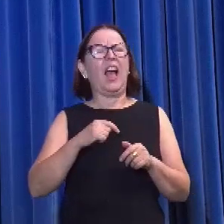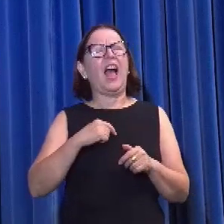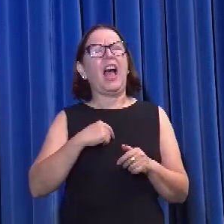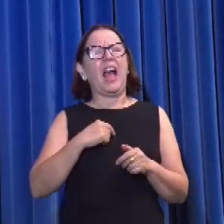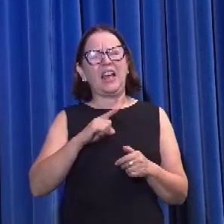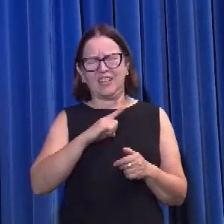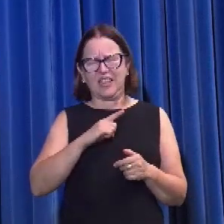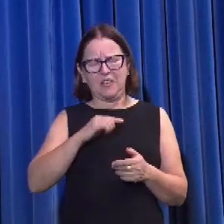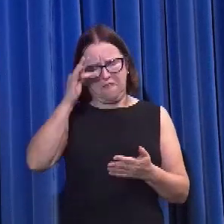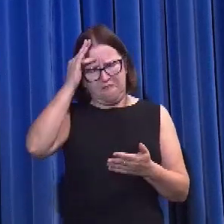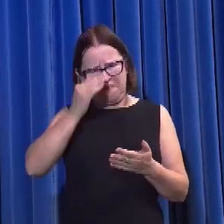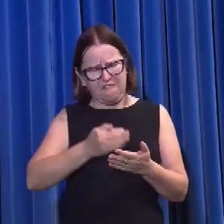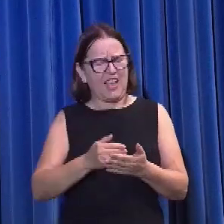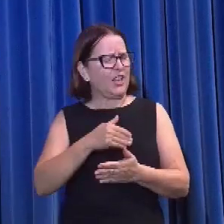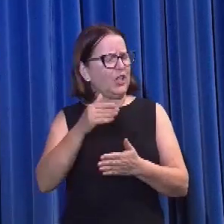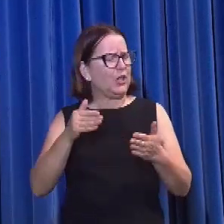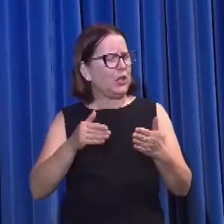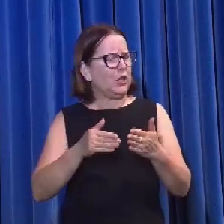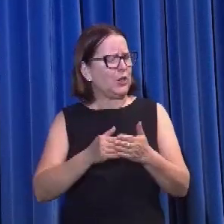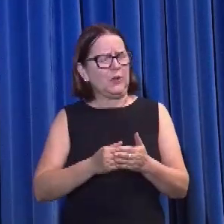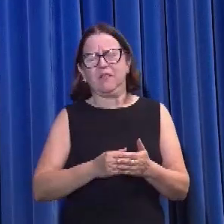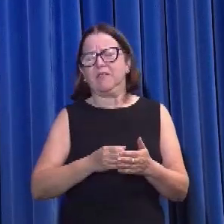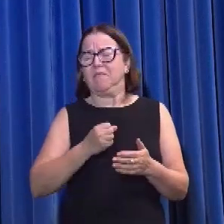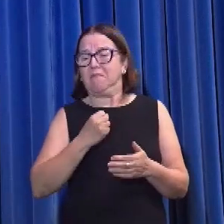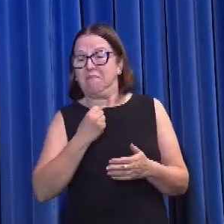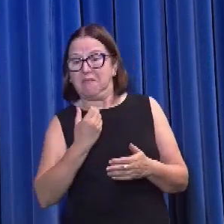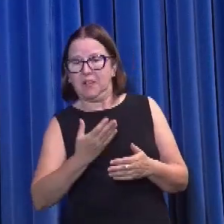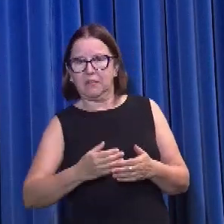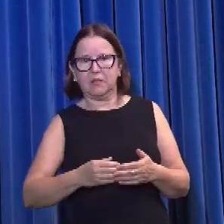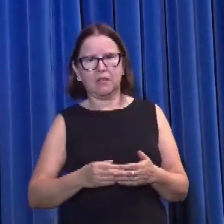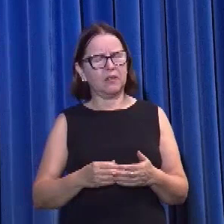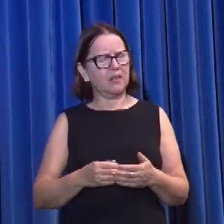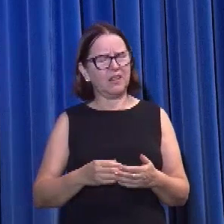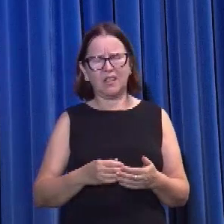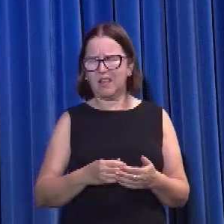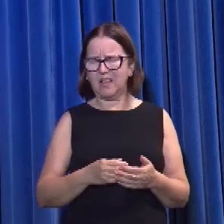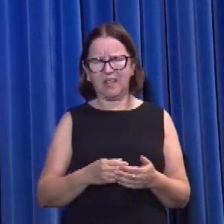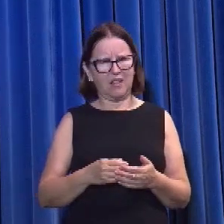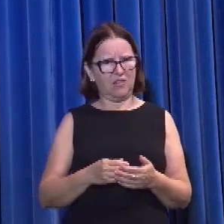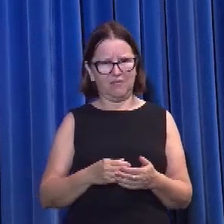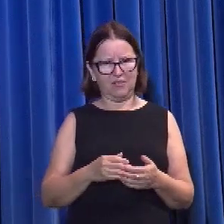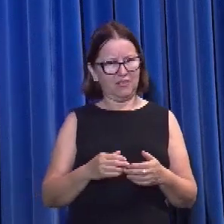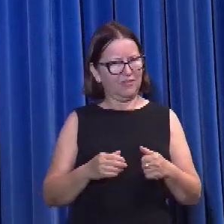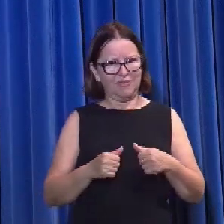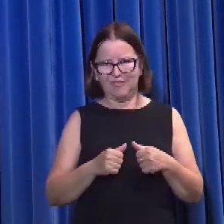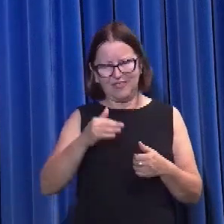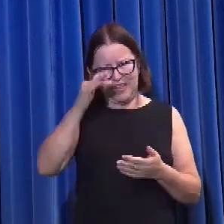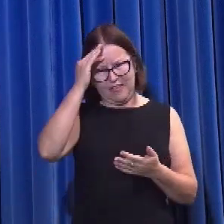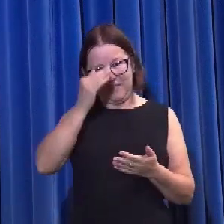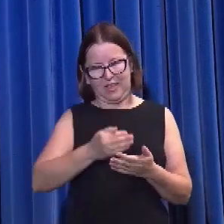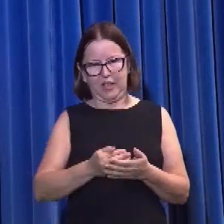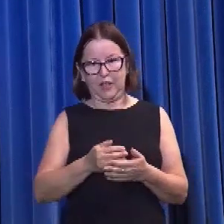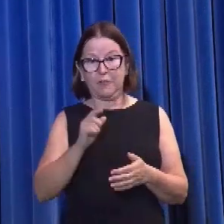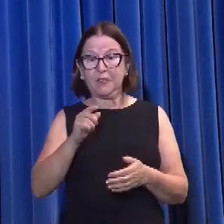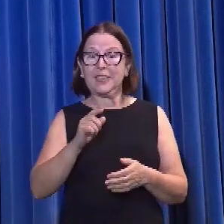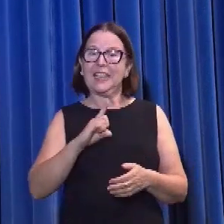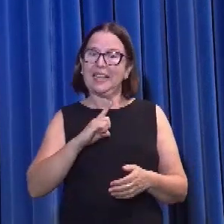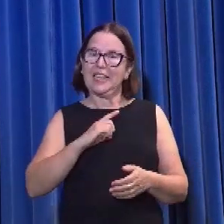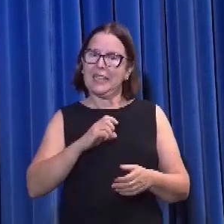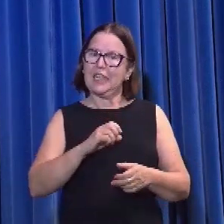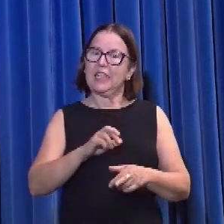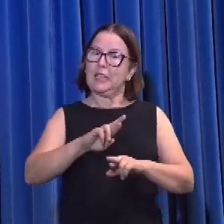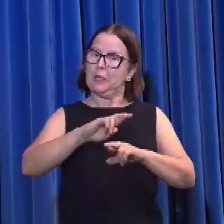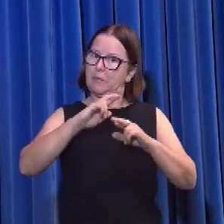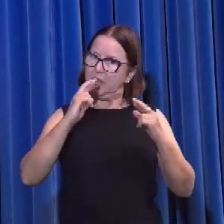certo. Isso é um erro da palavra fé. Você tem uma expectativa, você pode